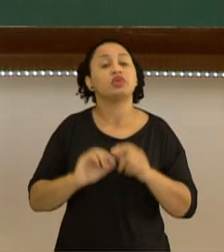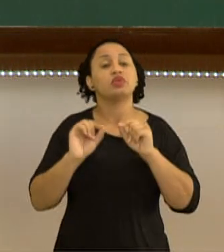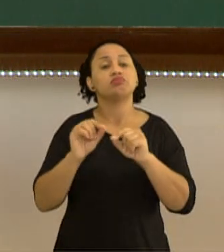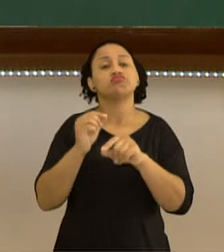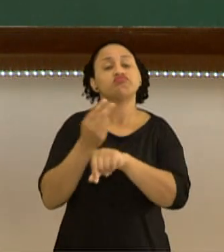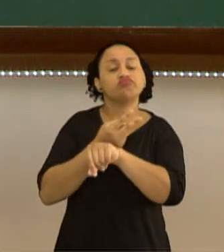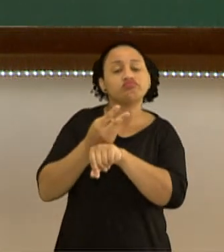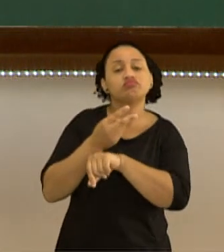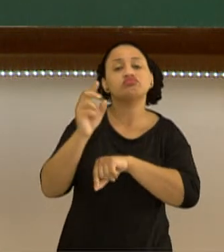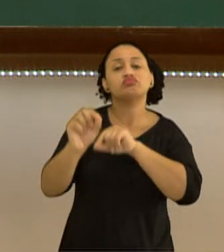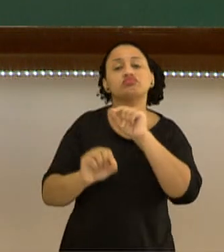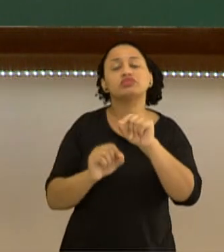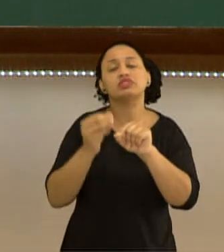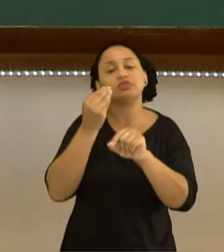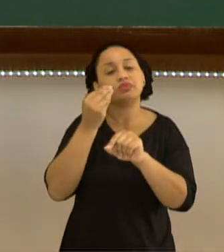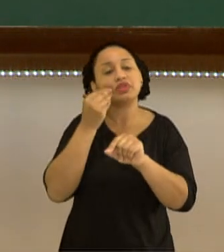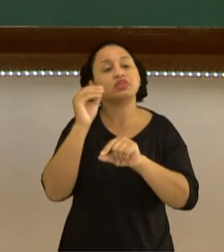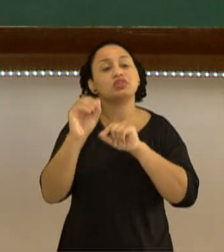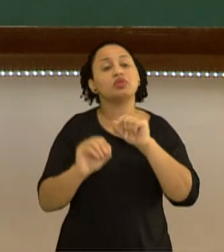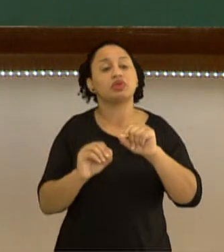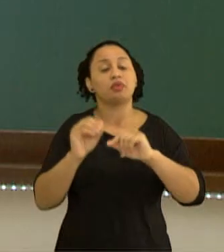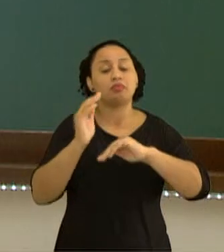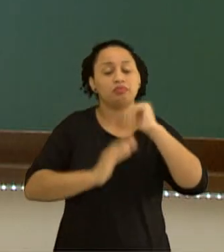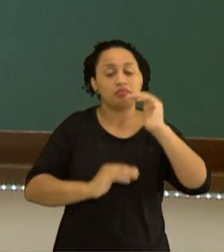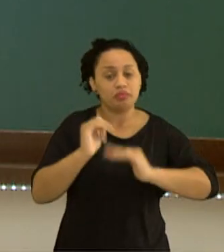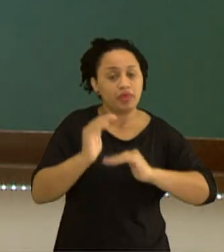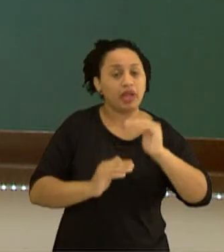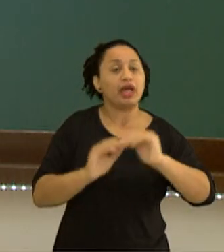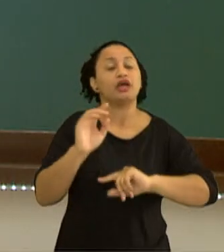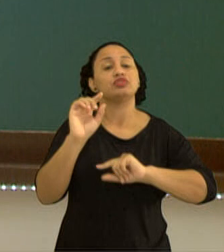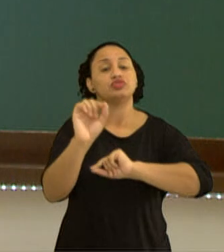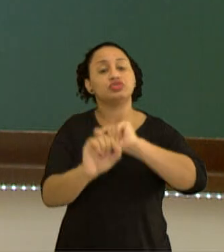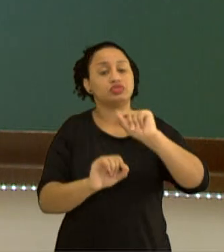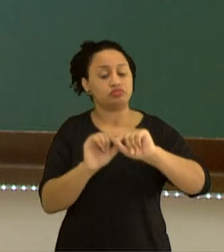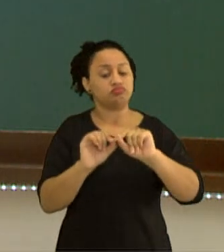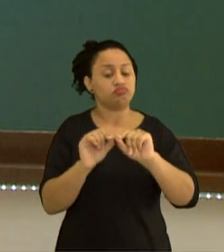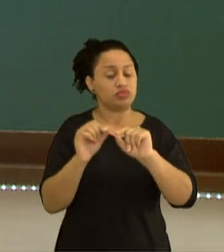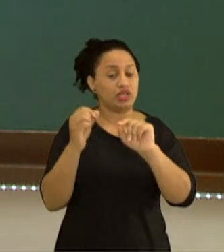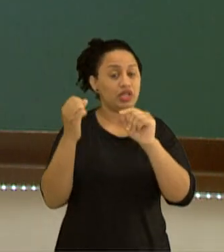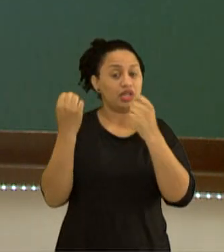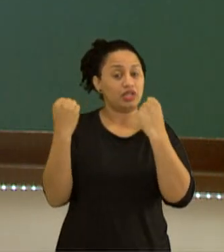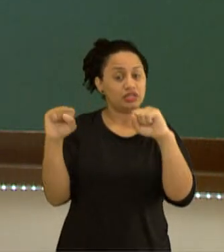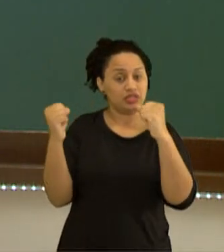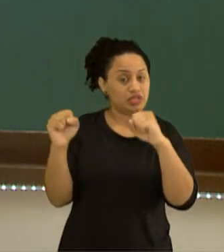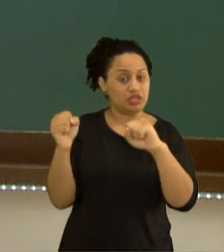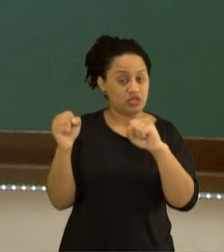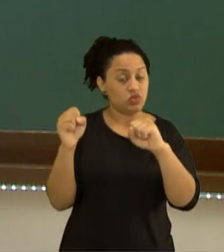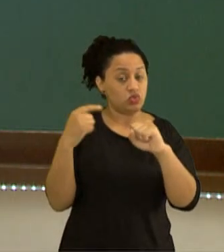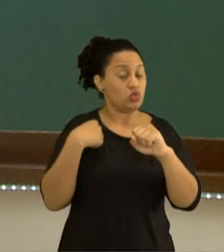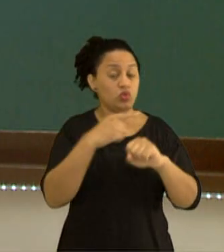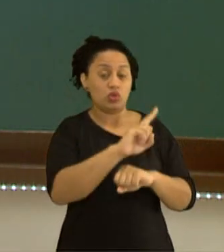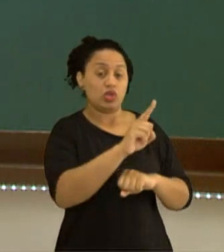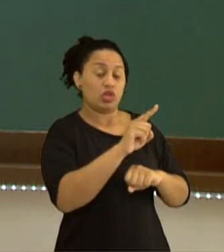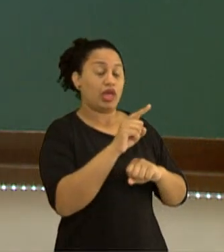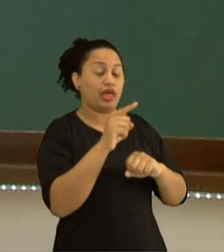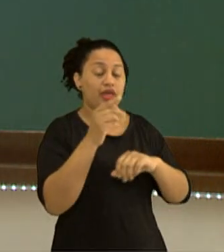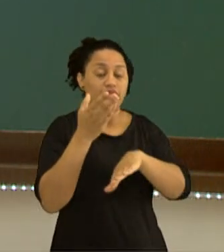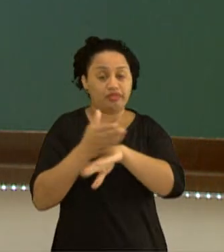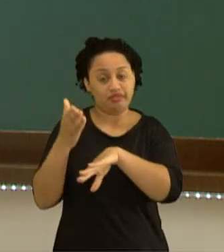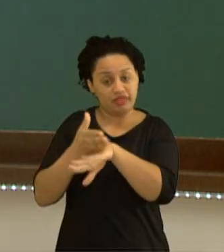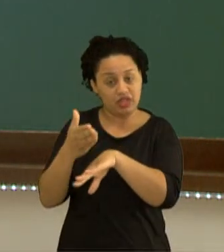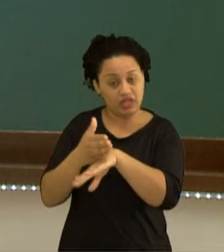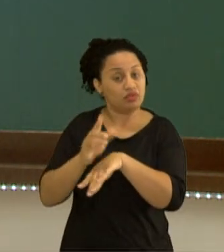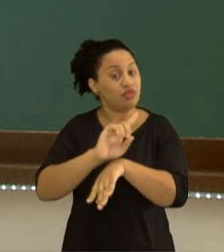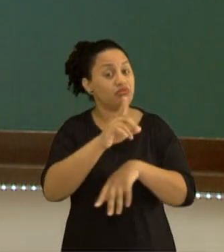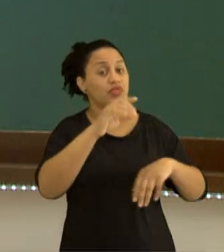buscam ser exercícios, atividades que sejam exercício físico e não atividade física. Então, lembrando que